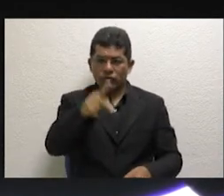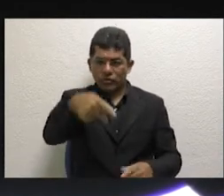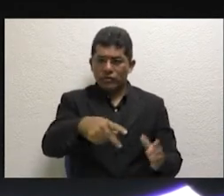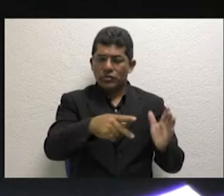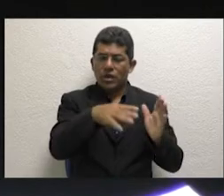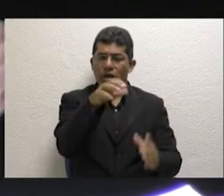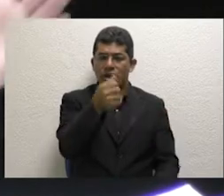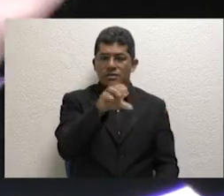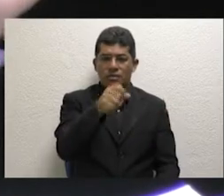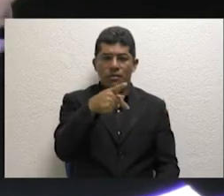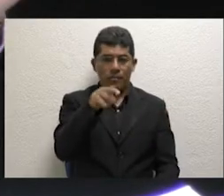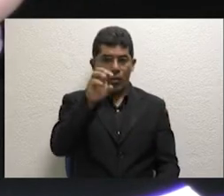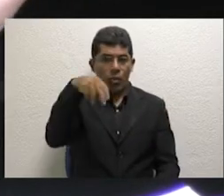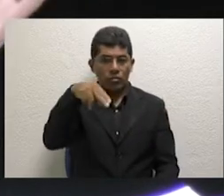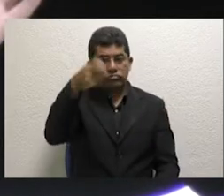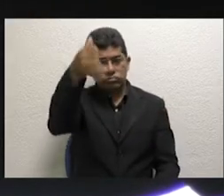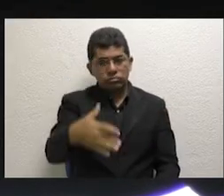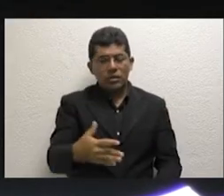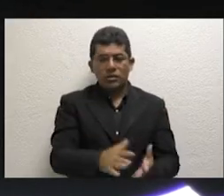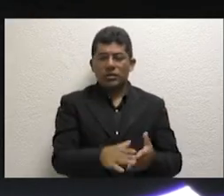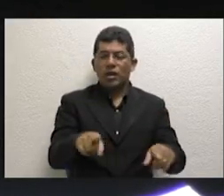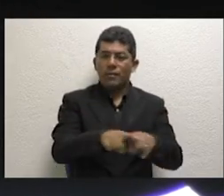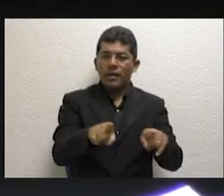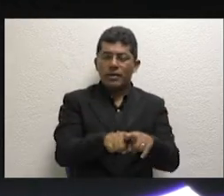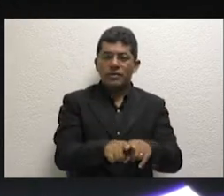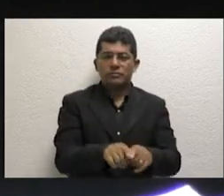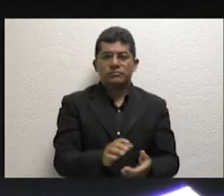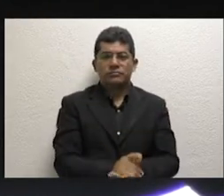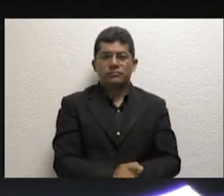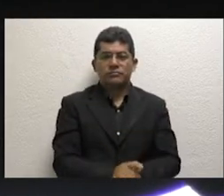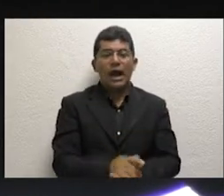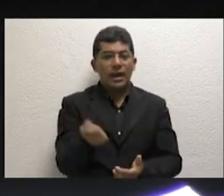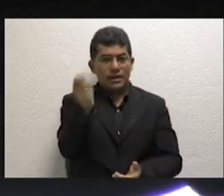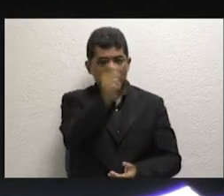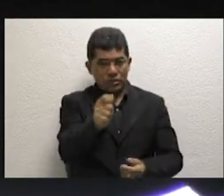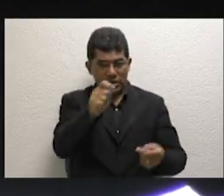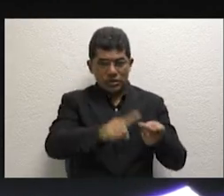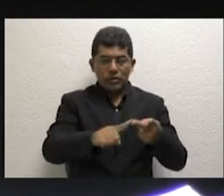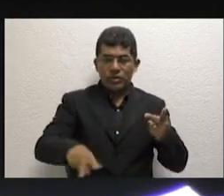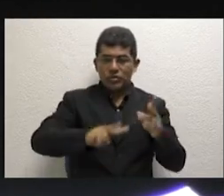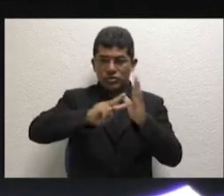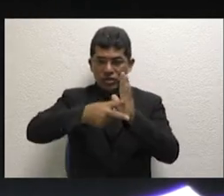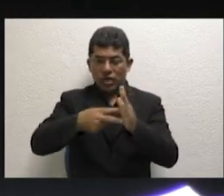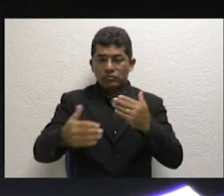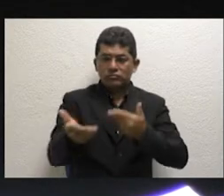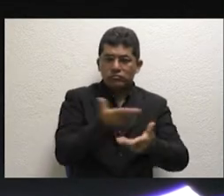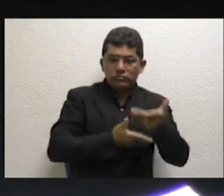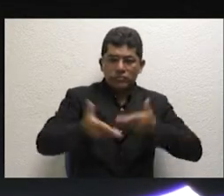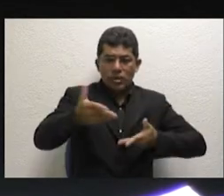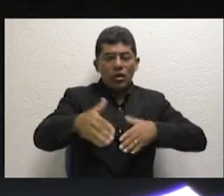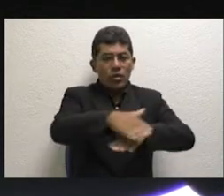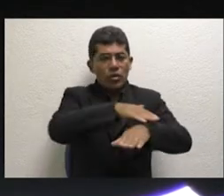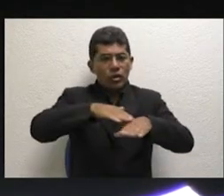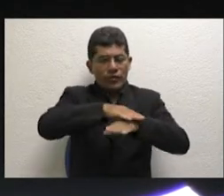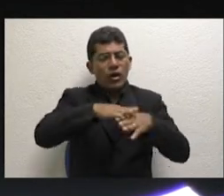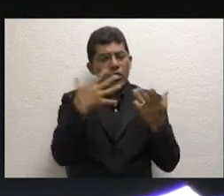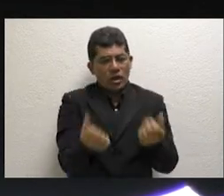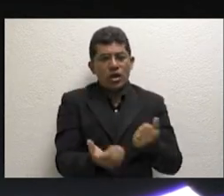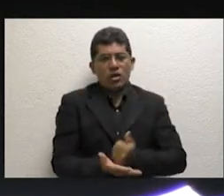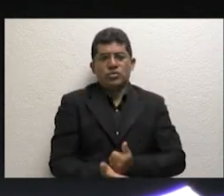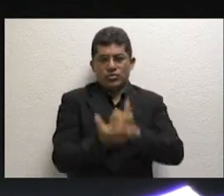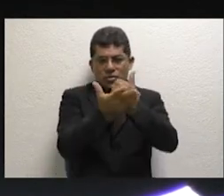com a comissão de educação a mediar eu quero contribuir